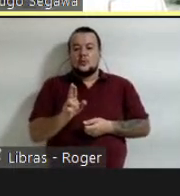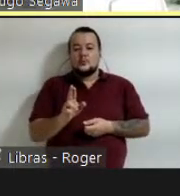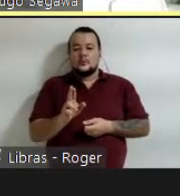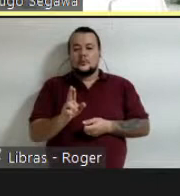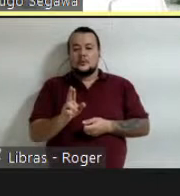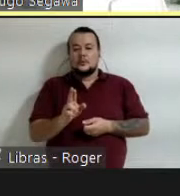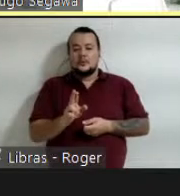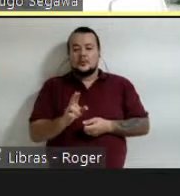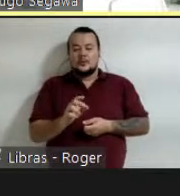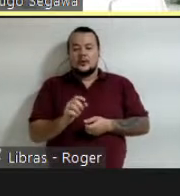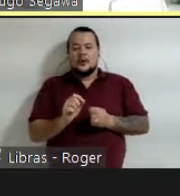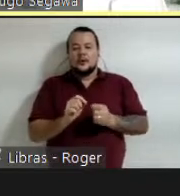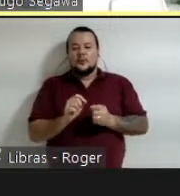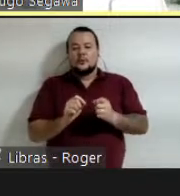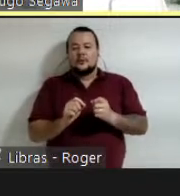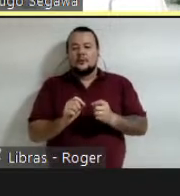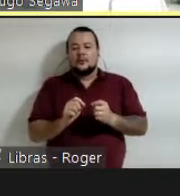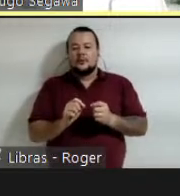liquidificador.